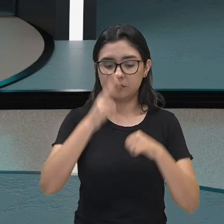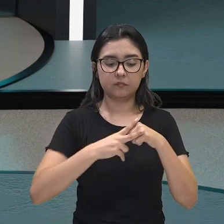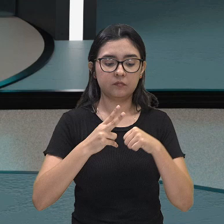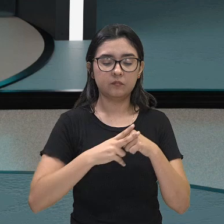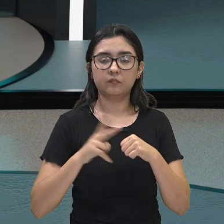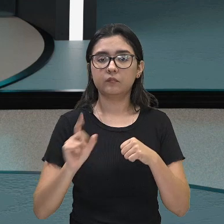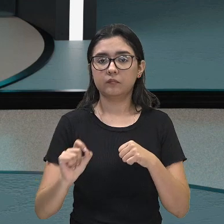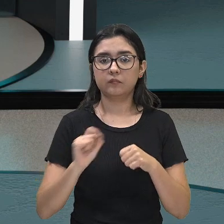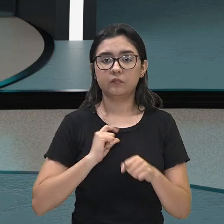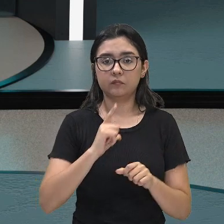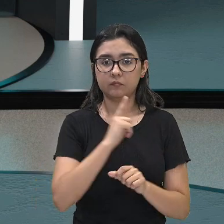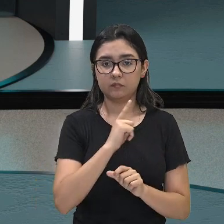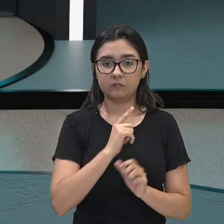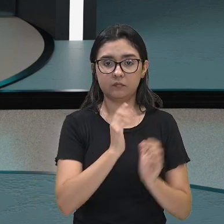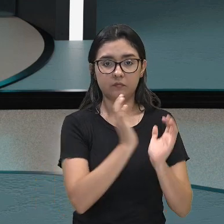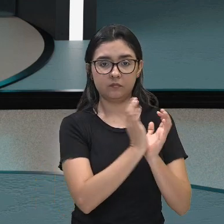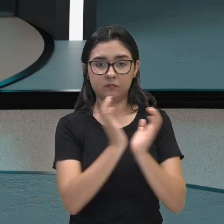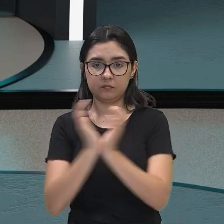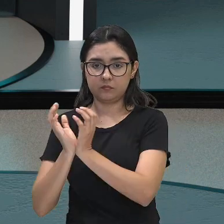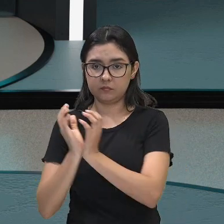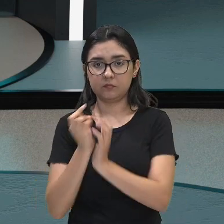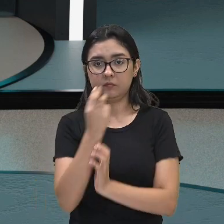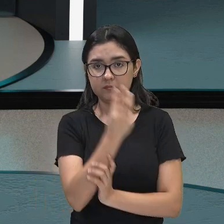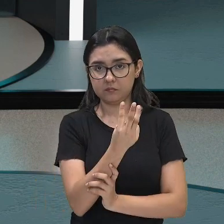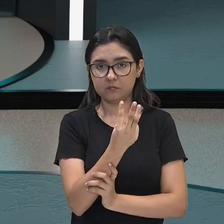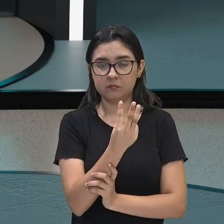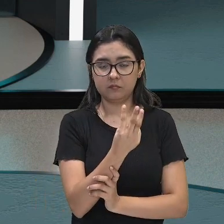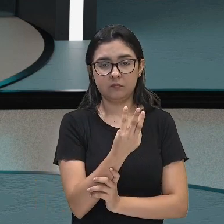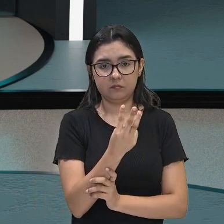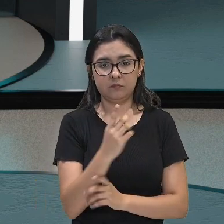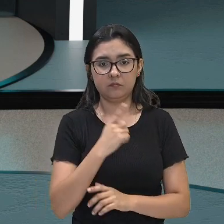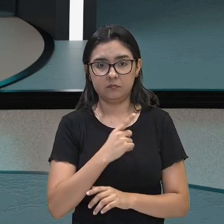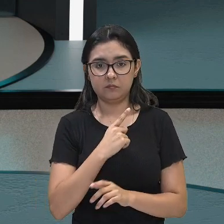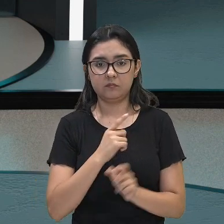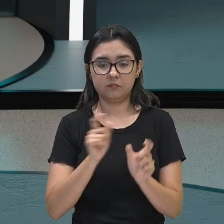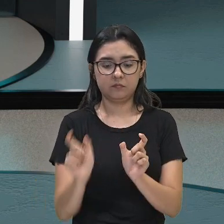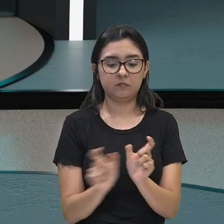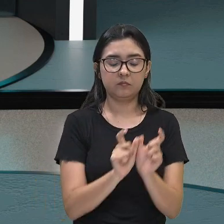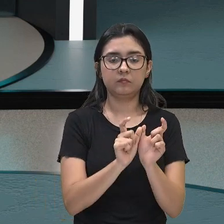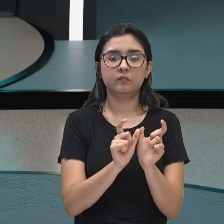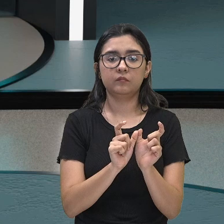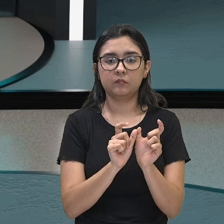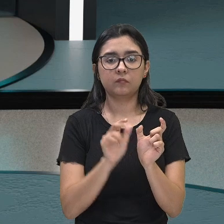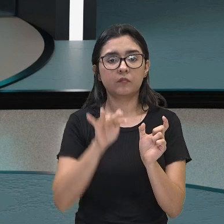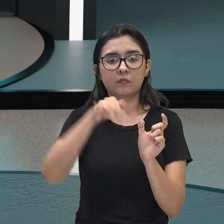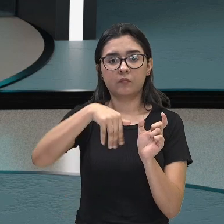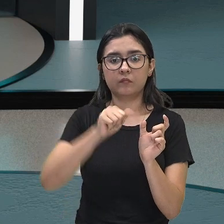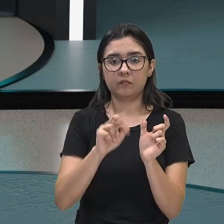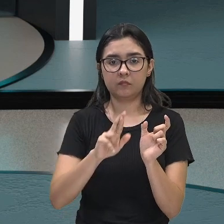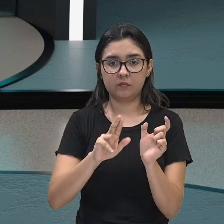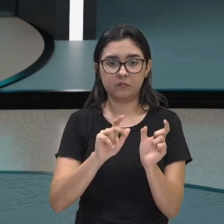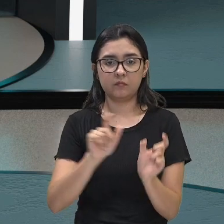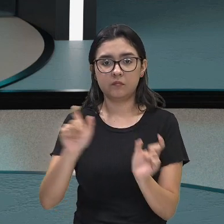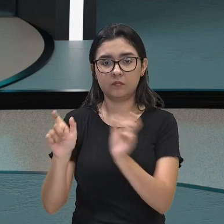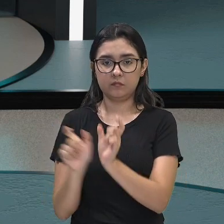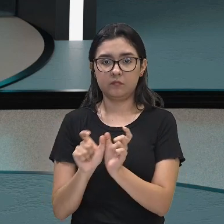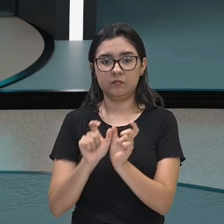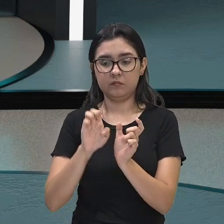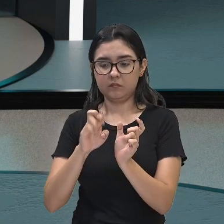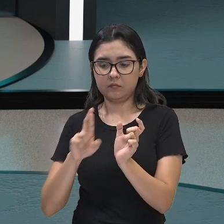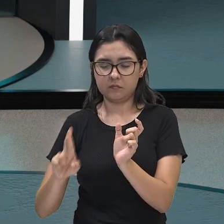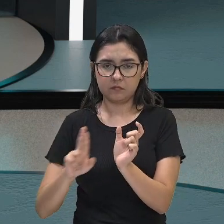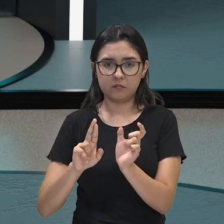são divididos em 3 conjugações. Os de primeira, verbos terminados em AR, os de segunda,